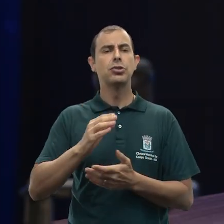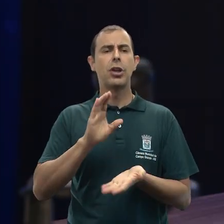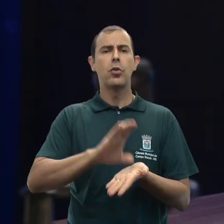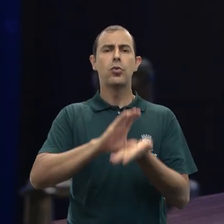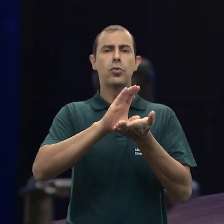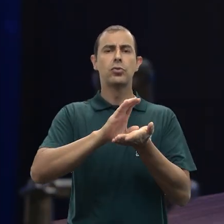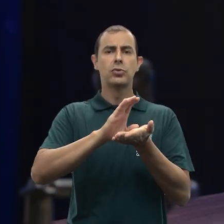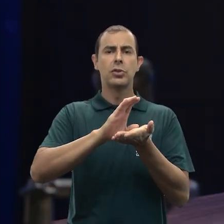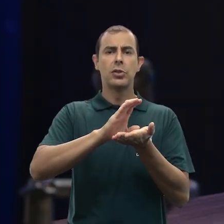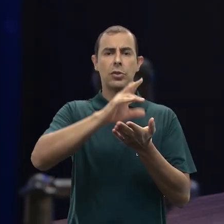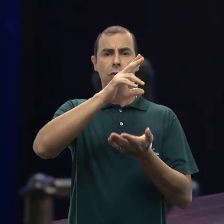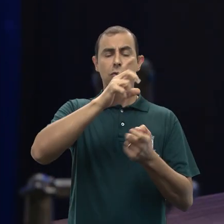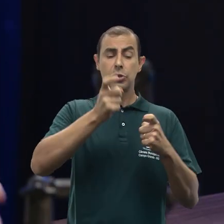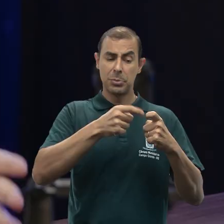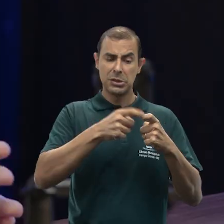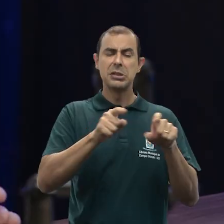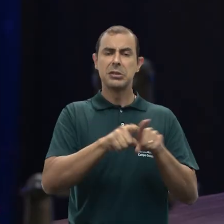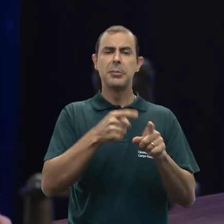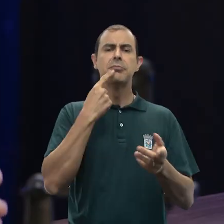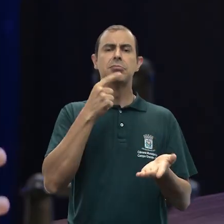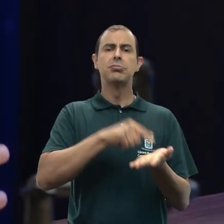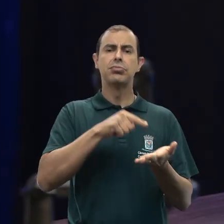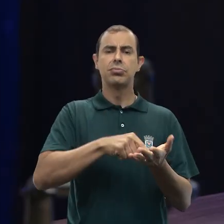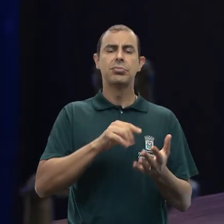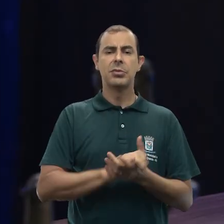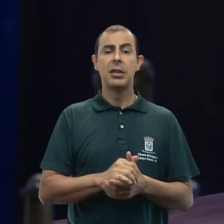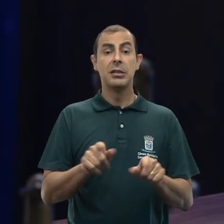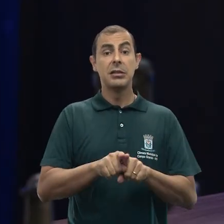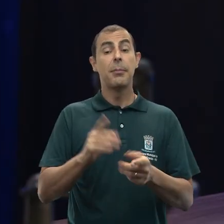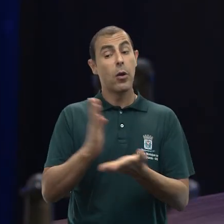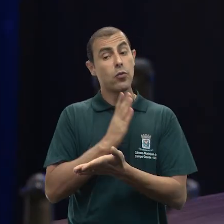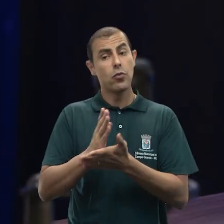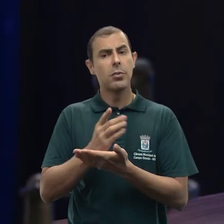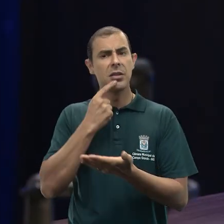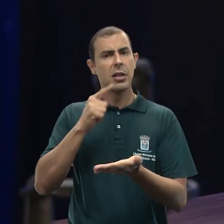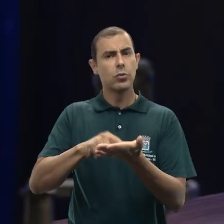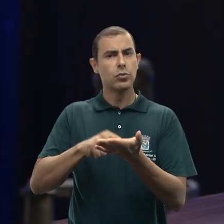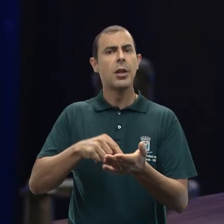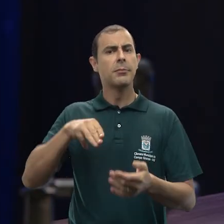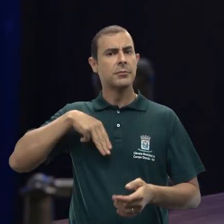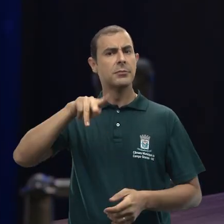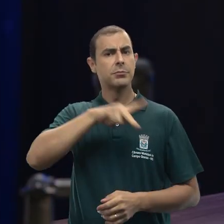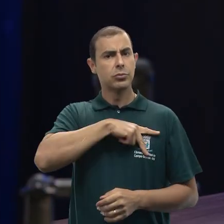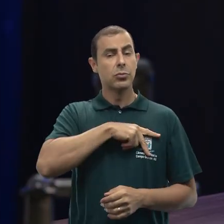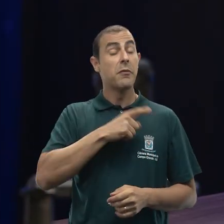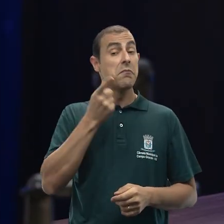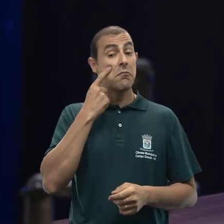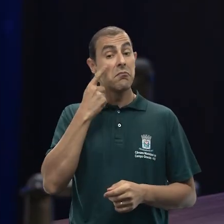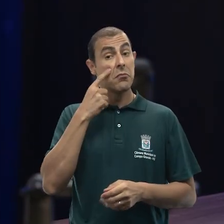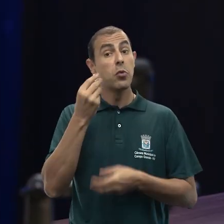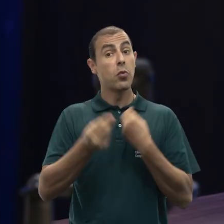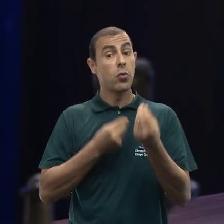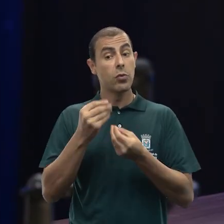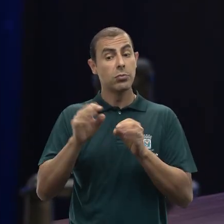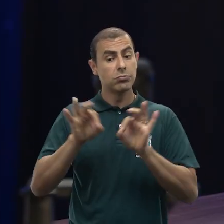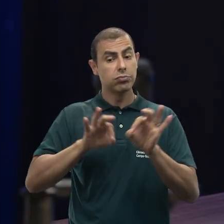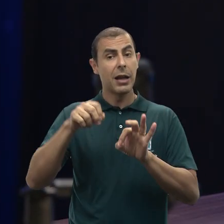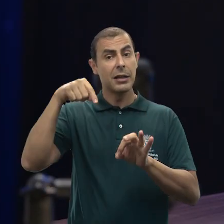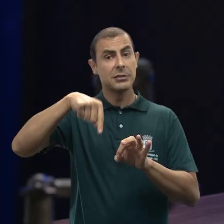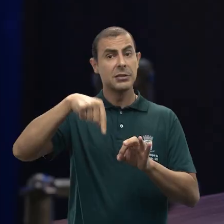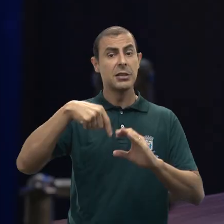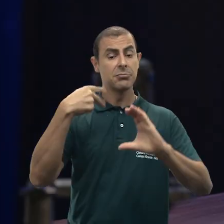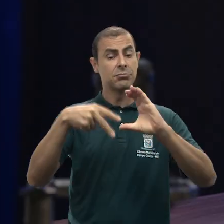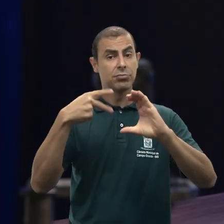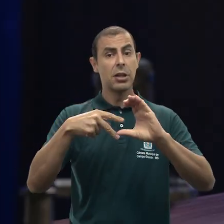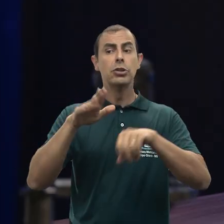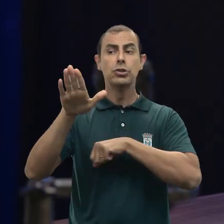Regional de Medicina, estou encaminhando algumas denúncias para o Ministério Público e, se possível for, vamos pautar isso dentro da Câmara de